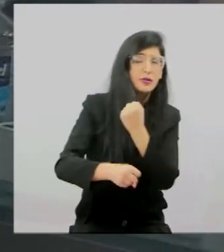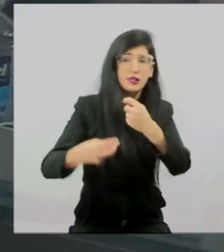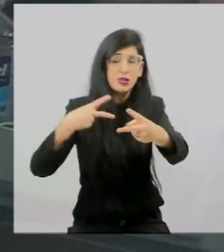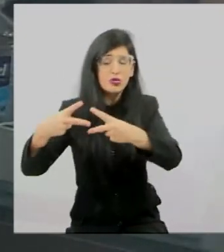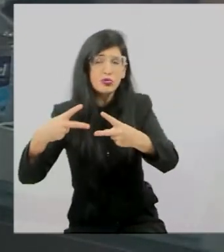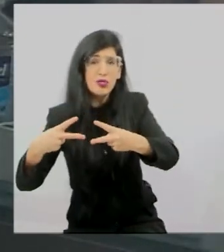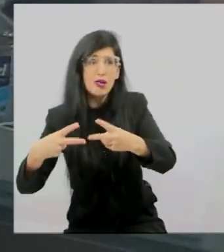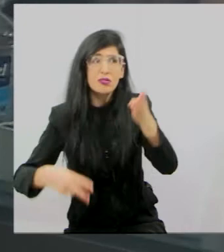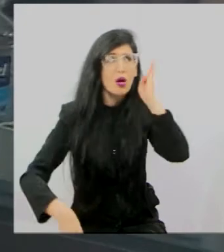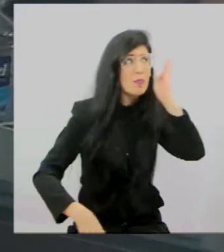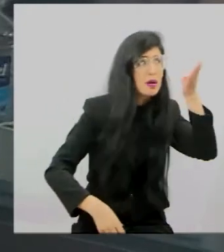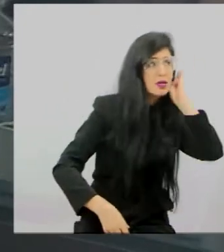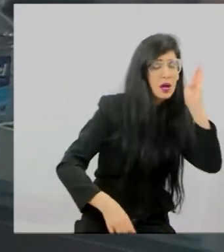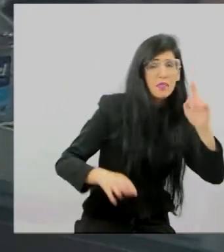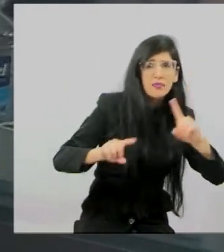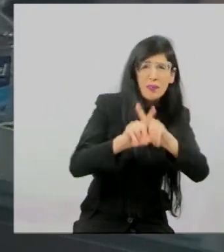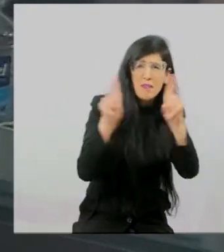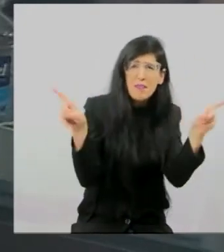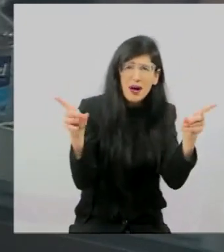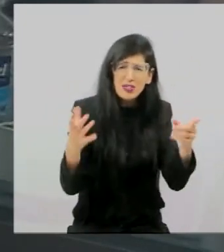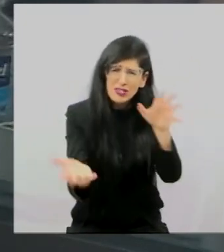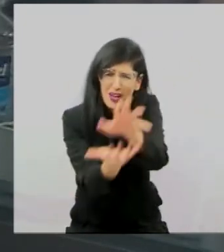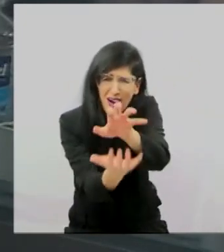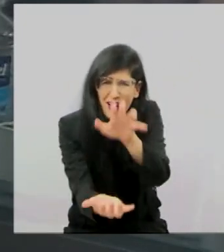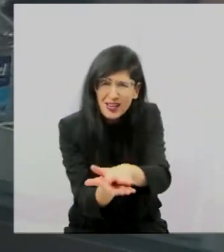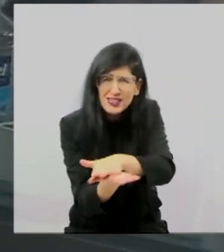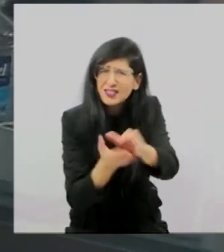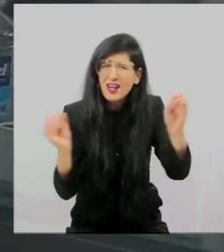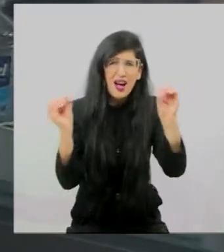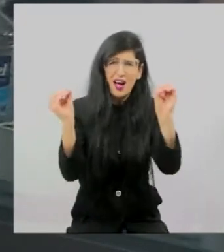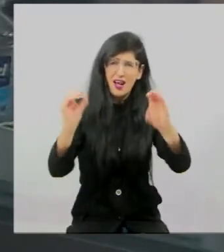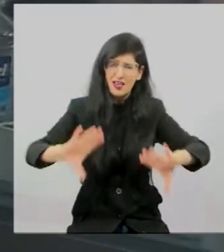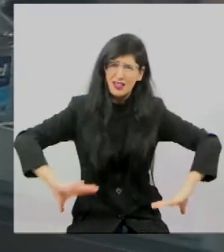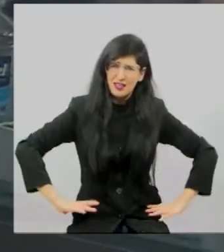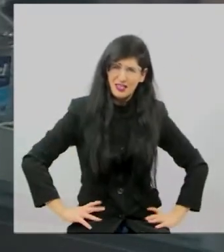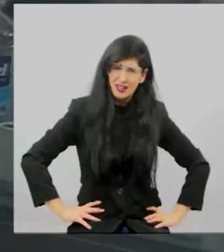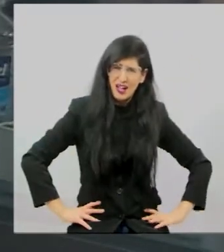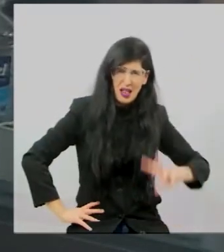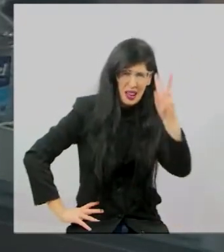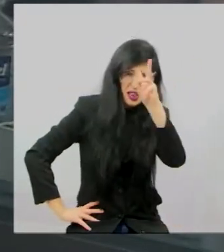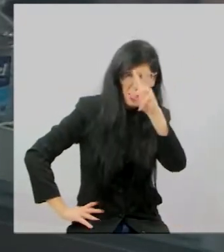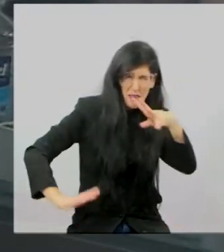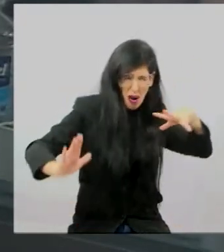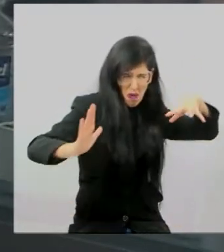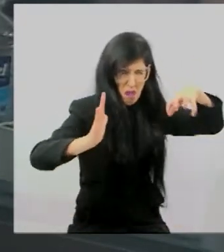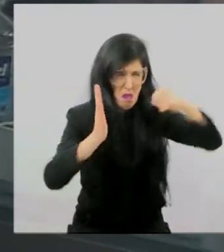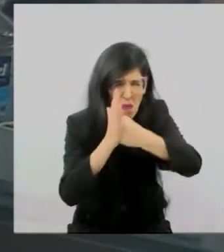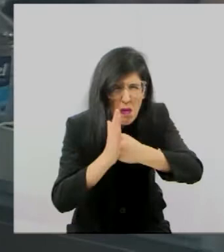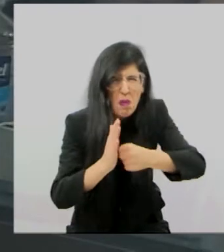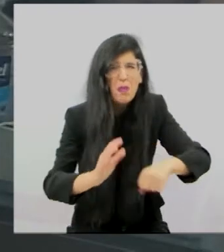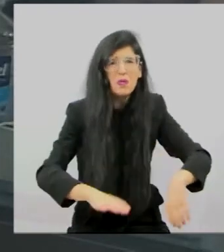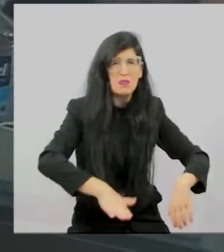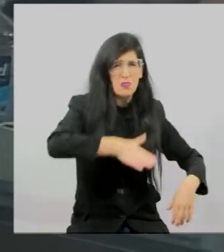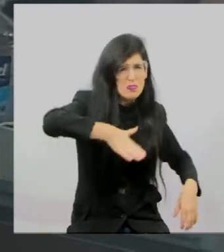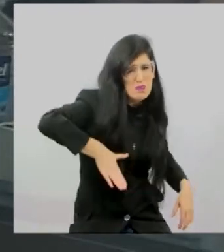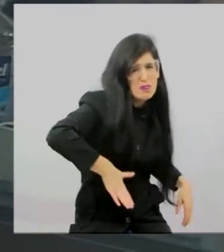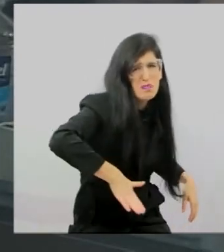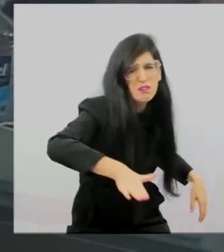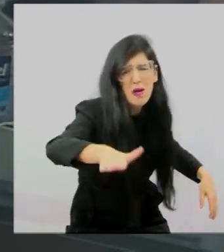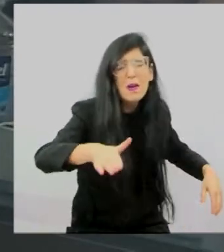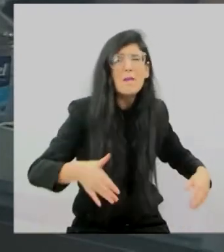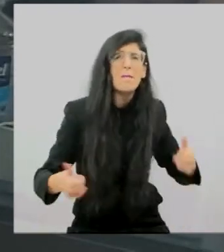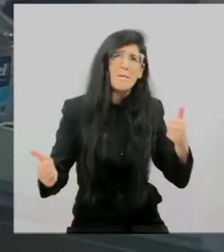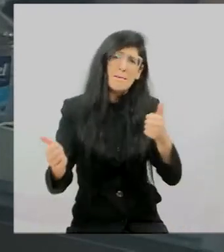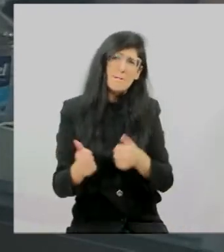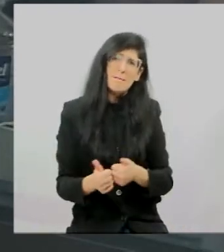E Jacareí? O retão, antigo retão da morte, fica às nossas margens.